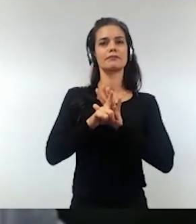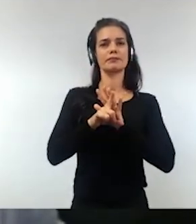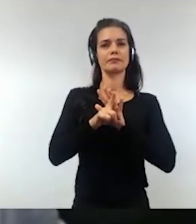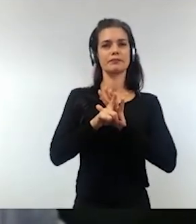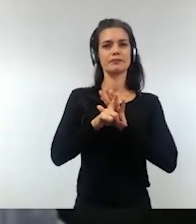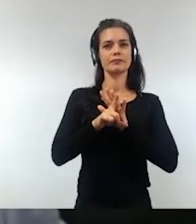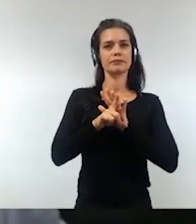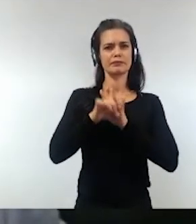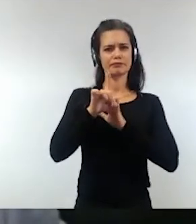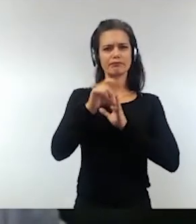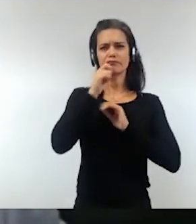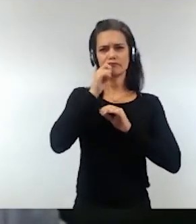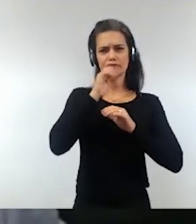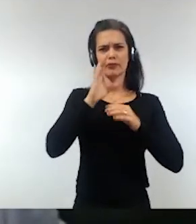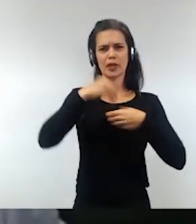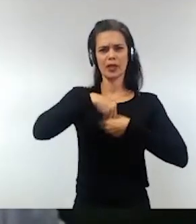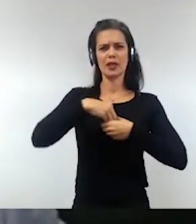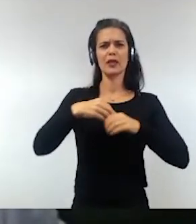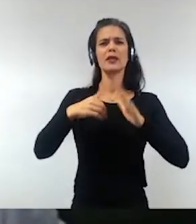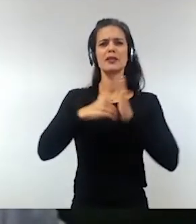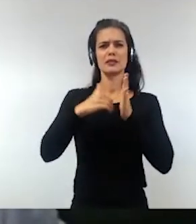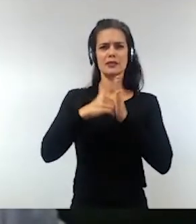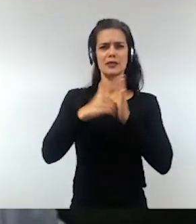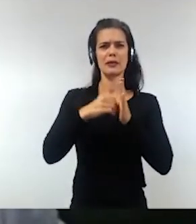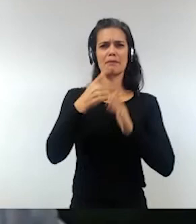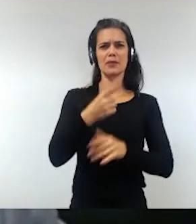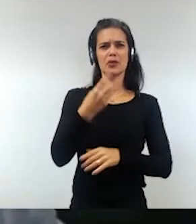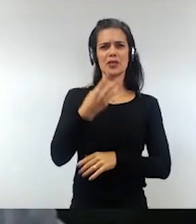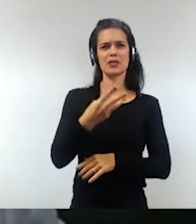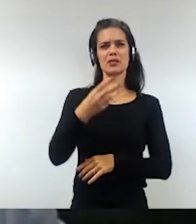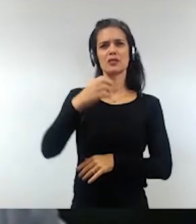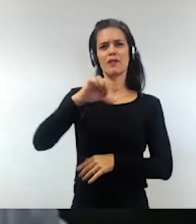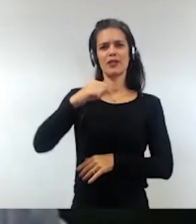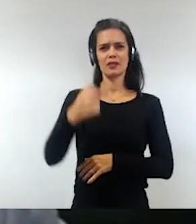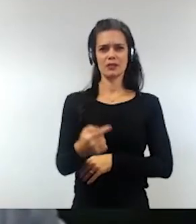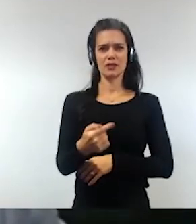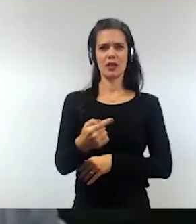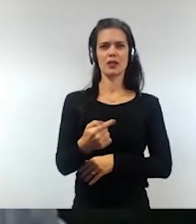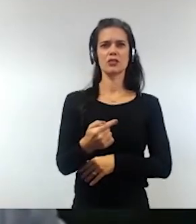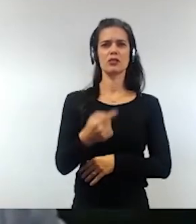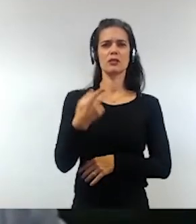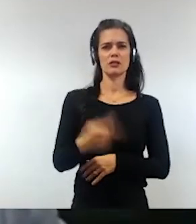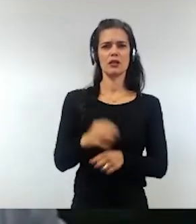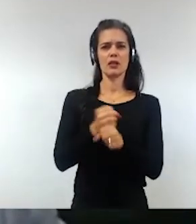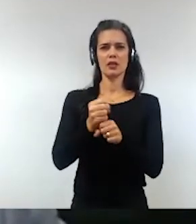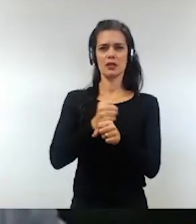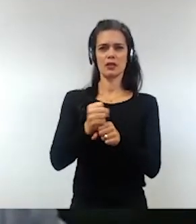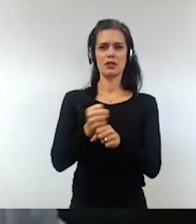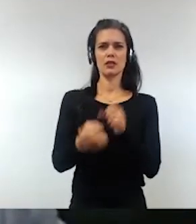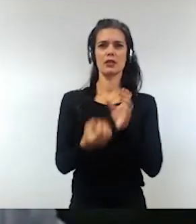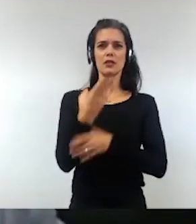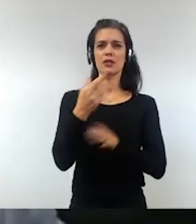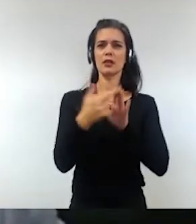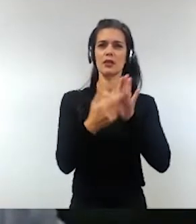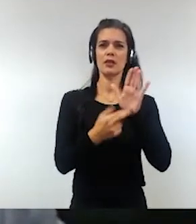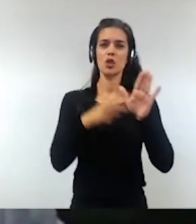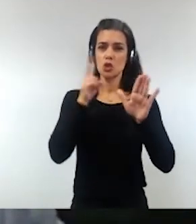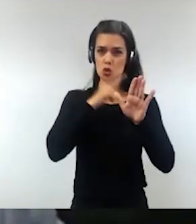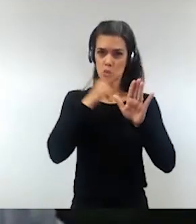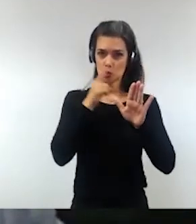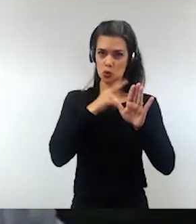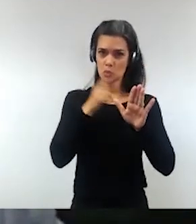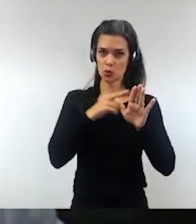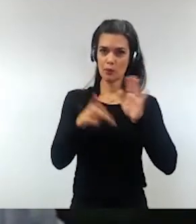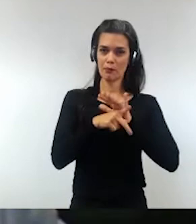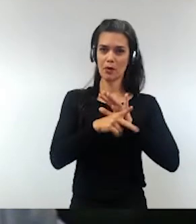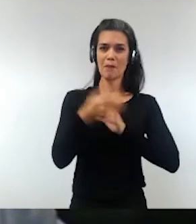tramitando no Senado, que é o 1397, agora 2001, de 2020, que institui as medidas de caráter emergencial destinadas